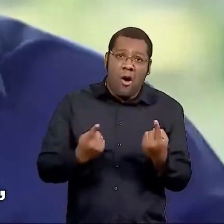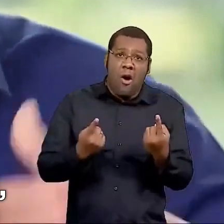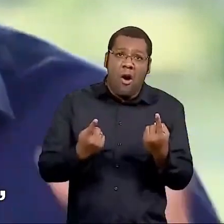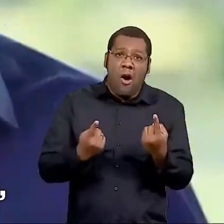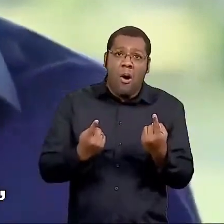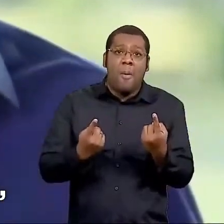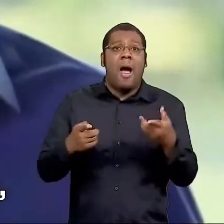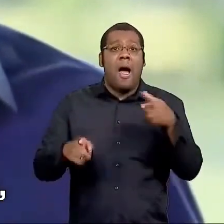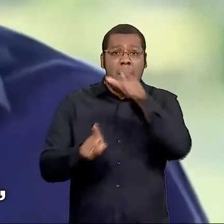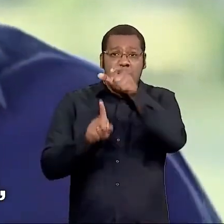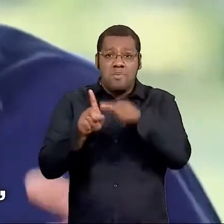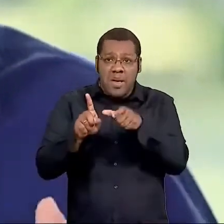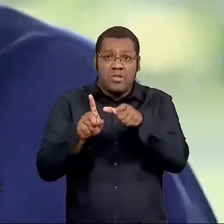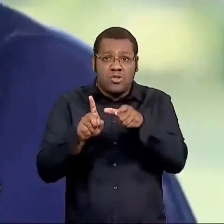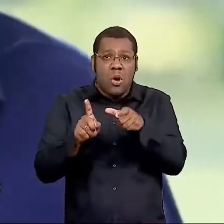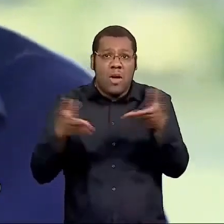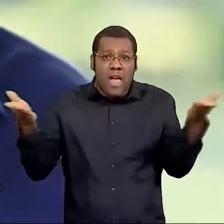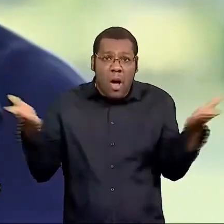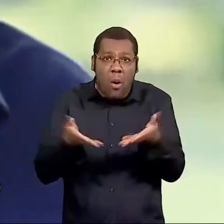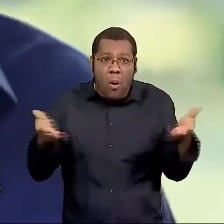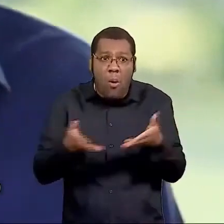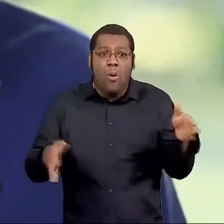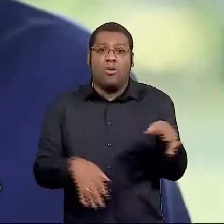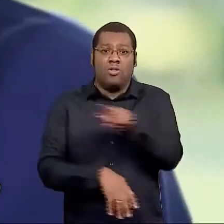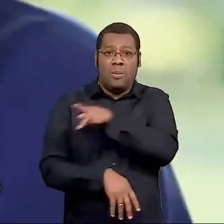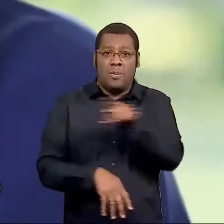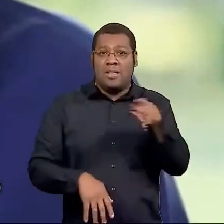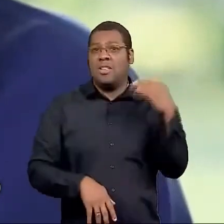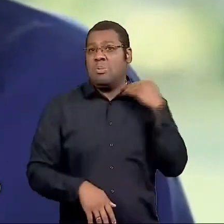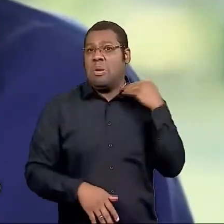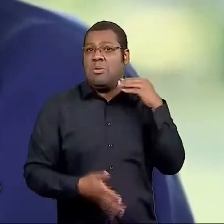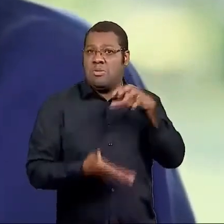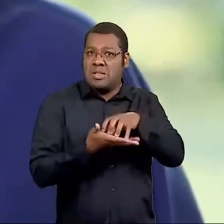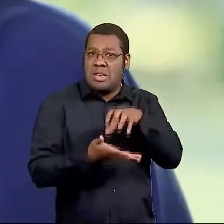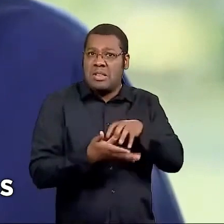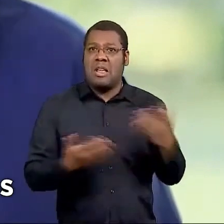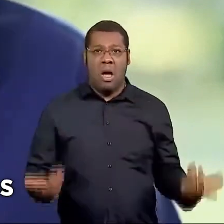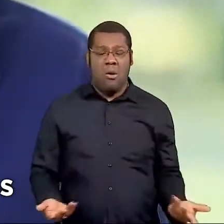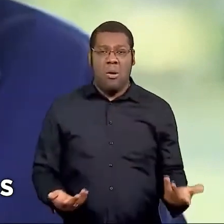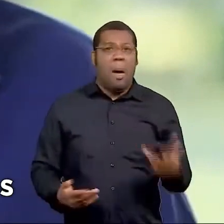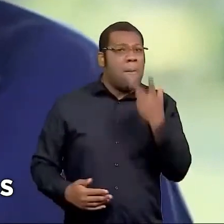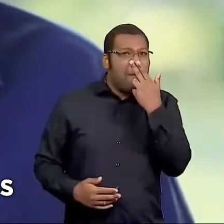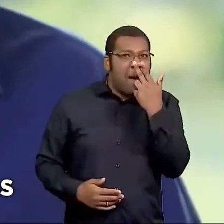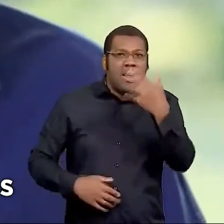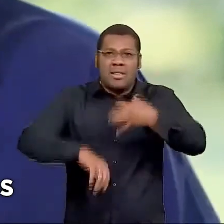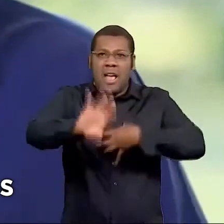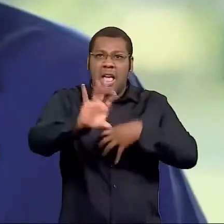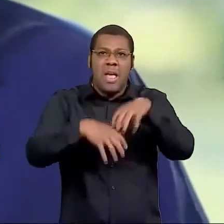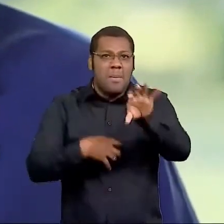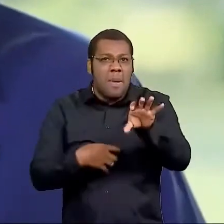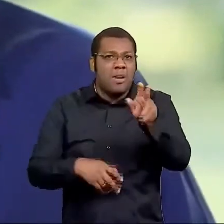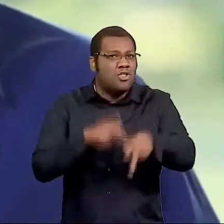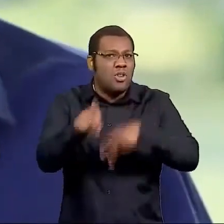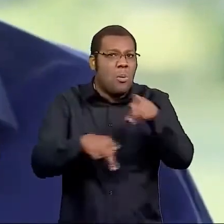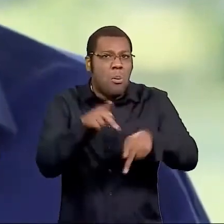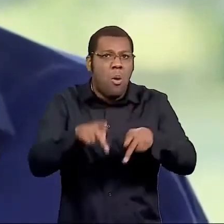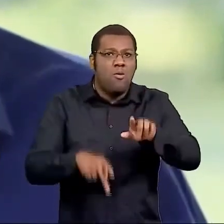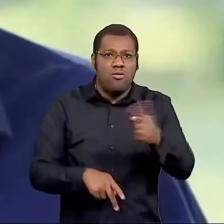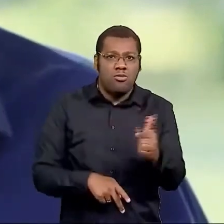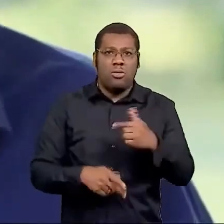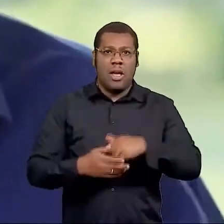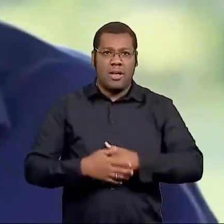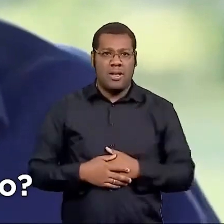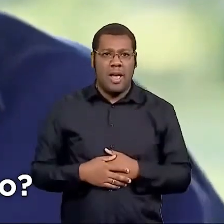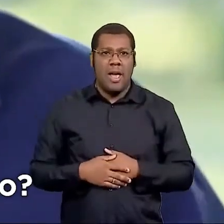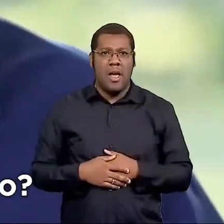não entende nada de povo não tem sentimento com o sofrimento do povo sabe mantém uma taxa de juro para atender os interesses